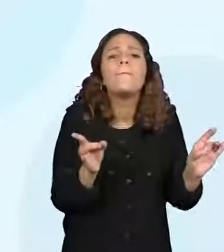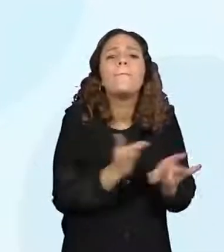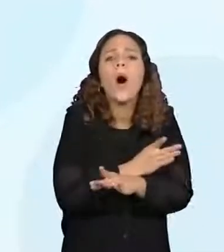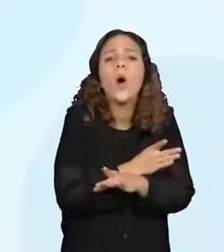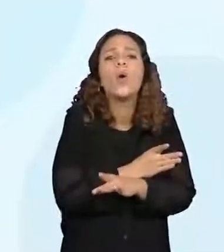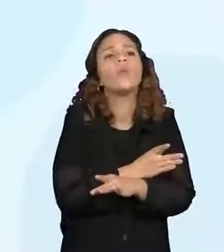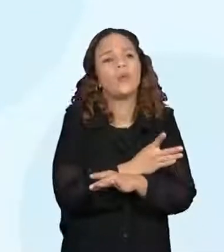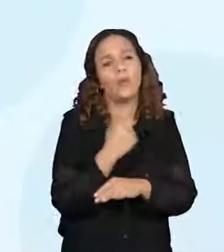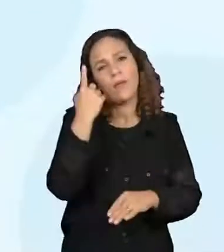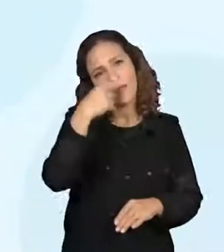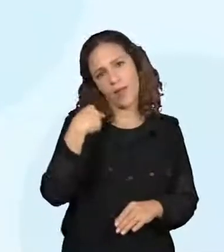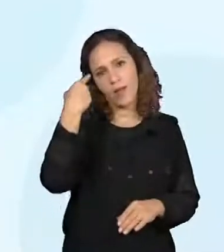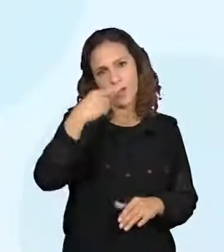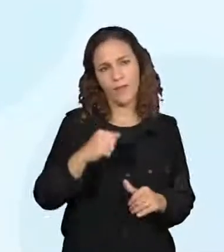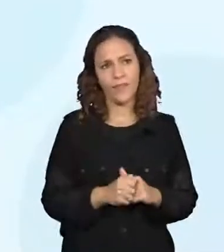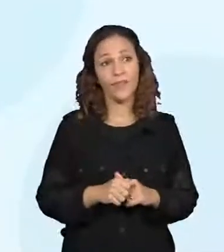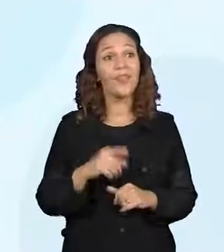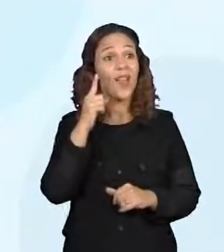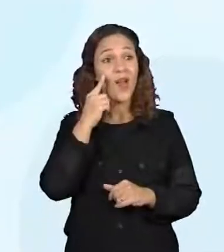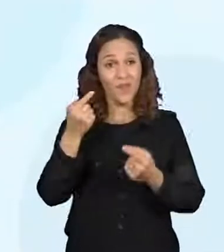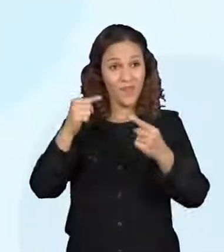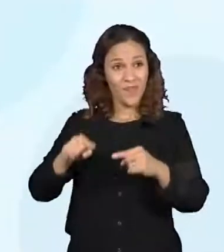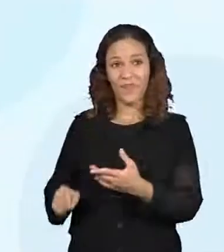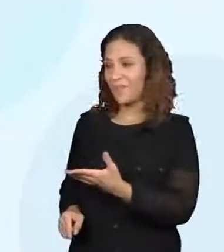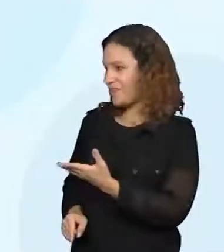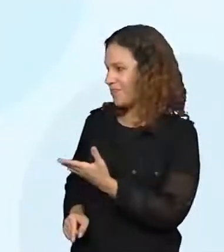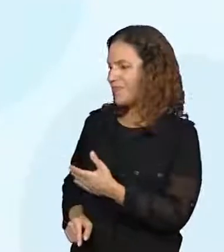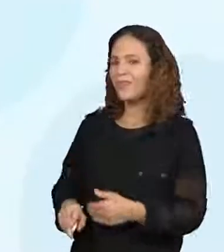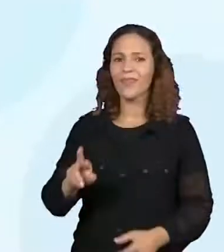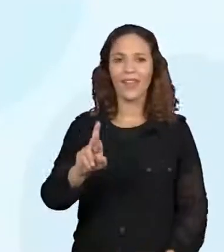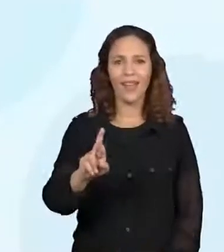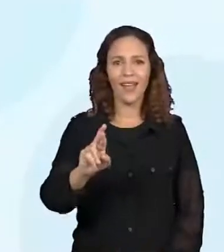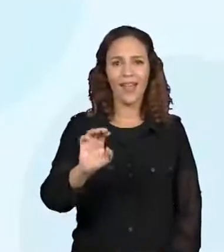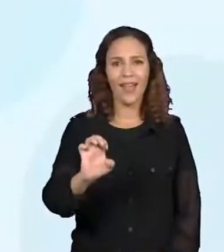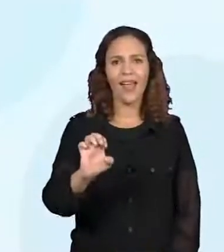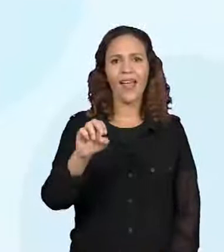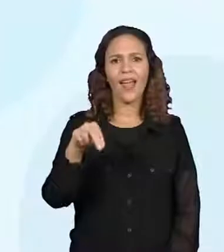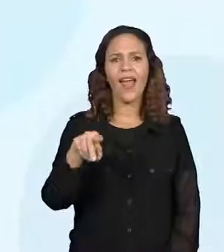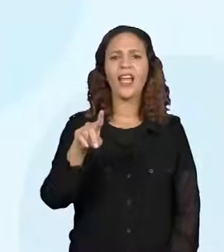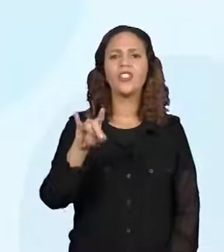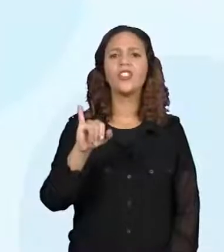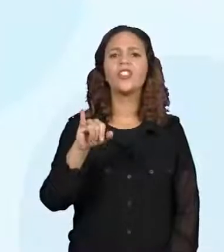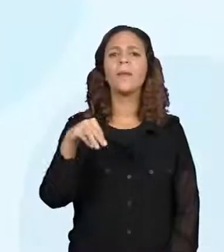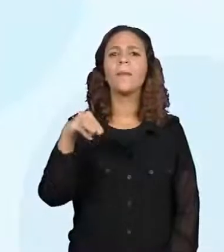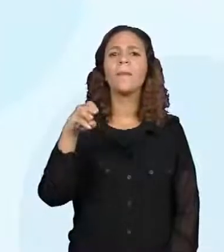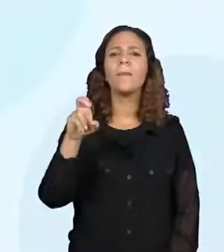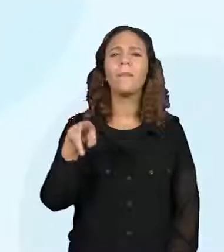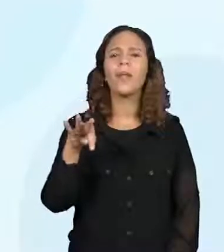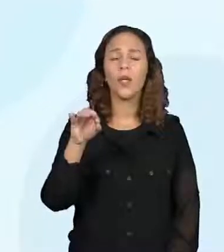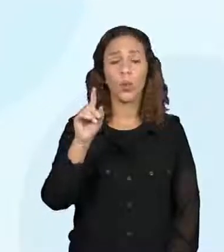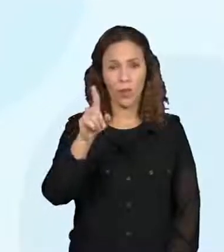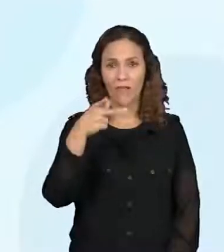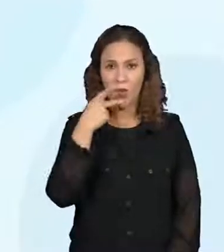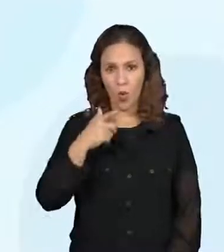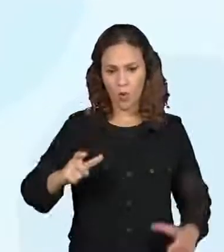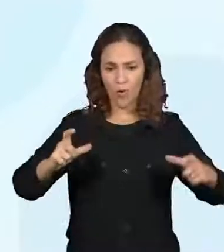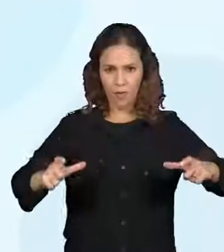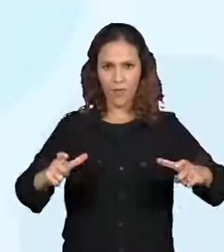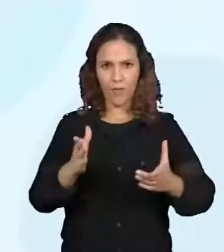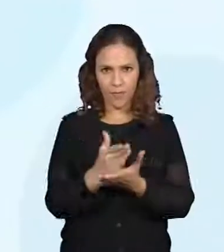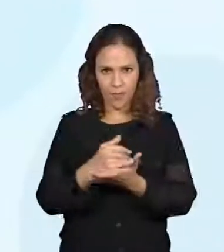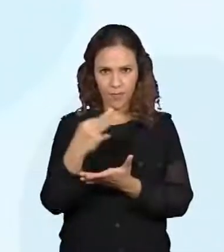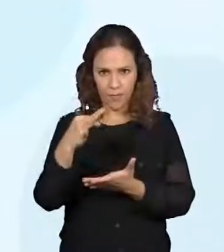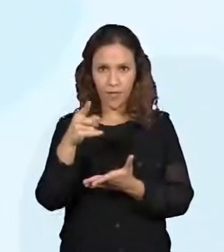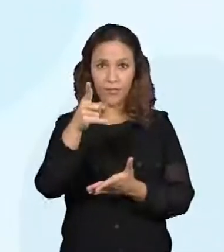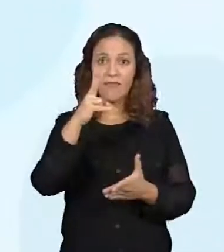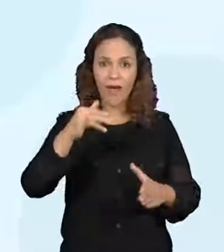E o rendimento, ele não falou assim para você cortar em pedaços? Então, geralmente, olha só, ele está dando aí... É uma